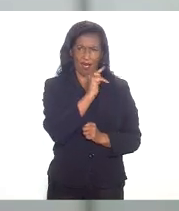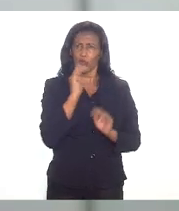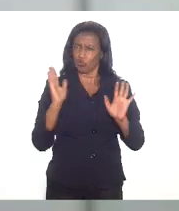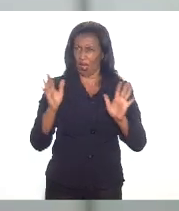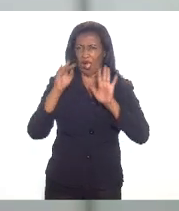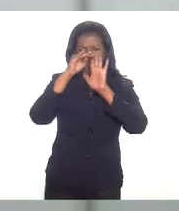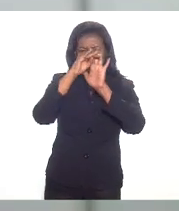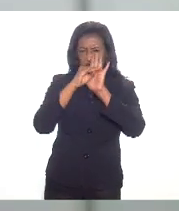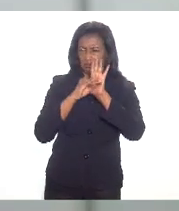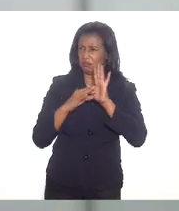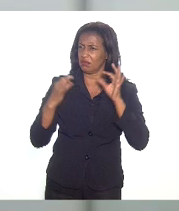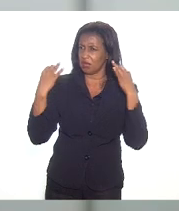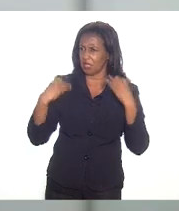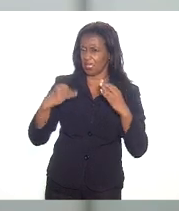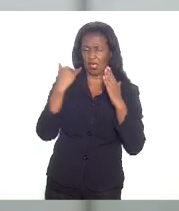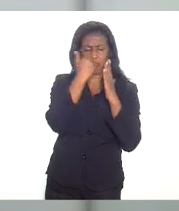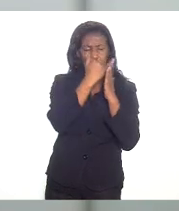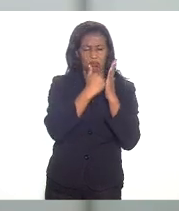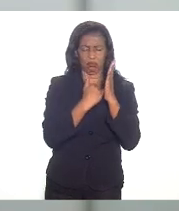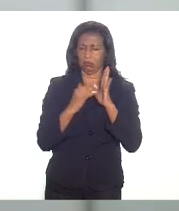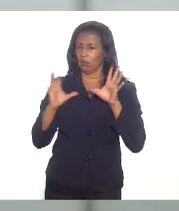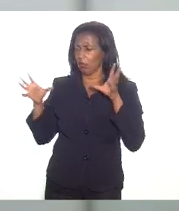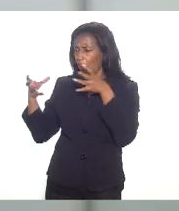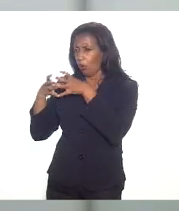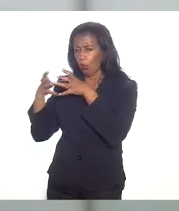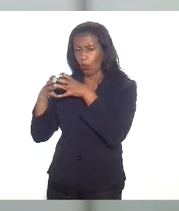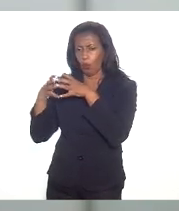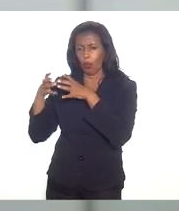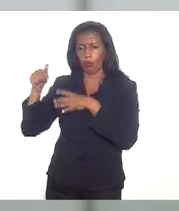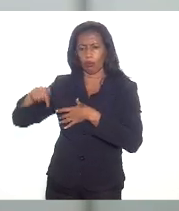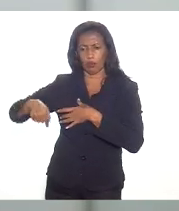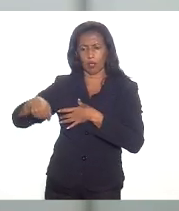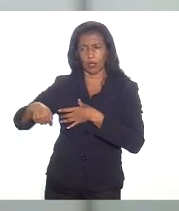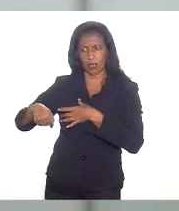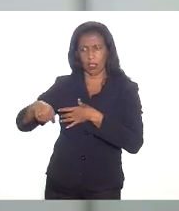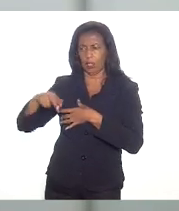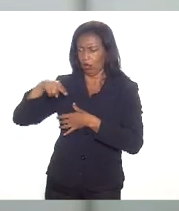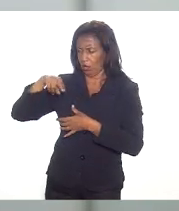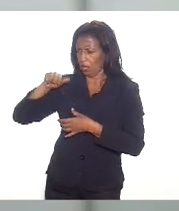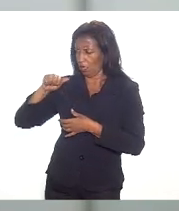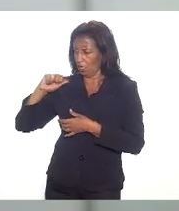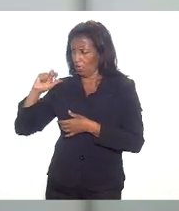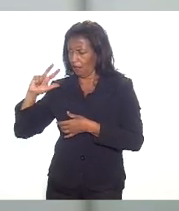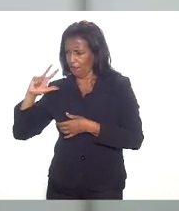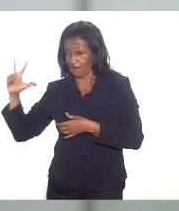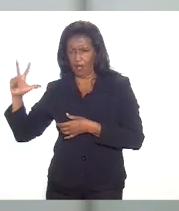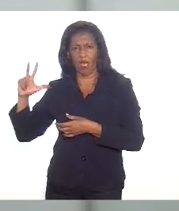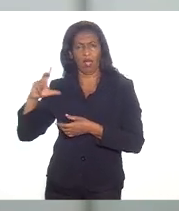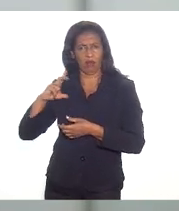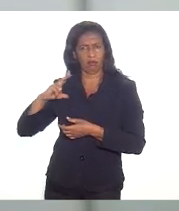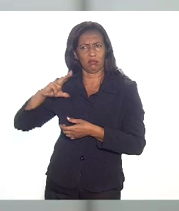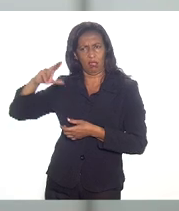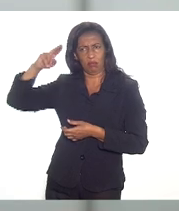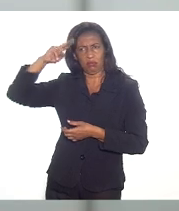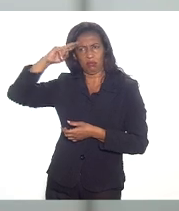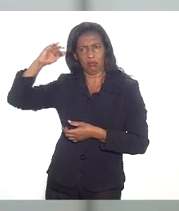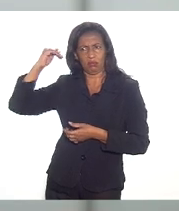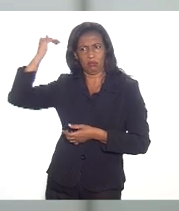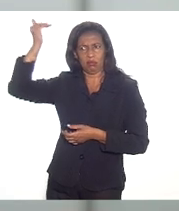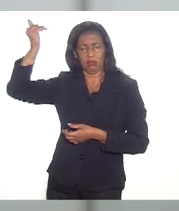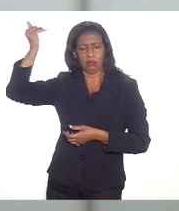né, pelo pessoal aqui do Distrito Naval, pelos almirantes, pelos empresários,